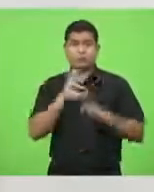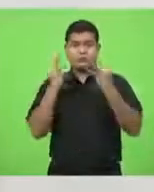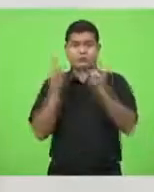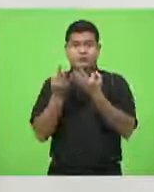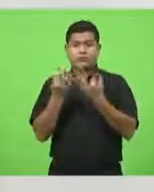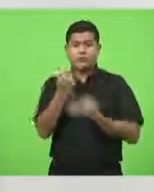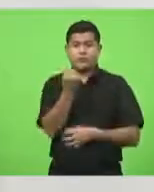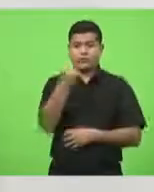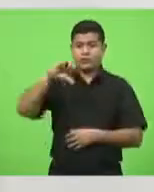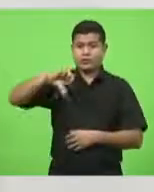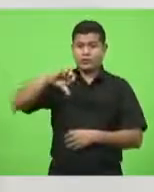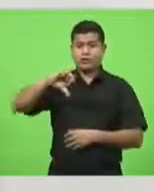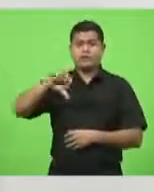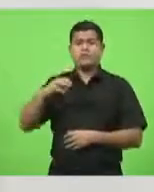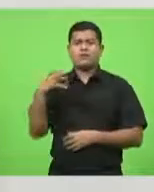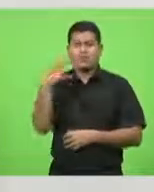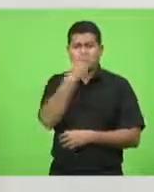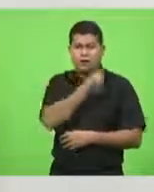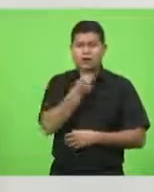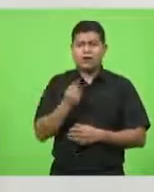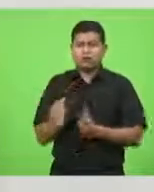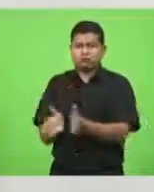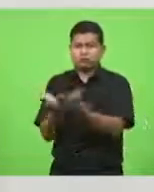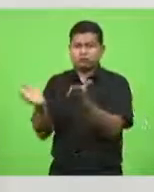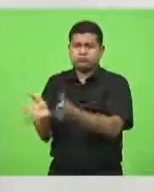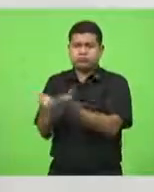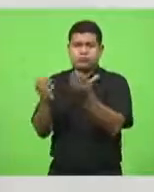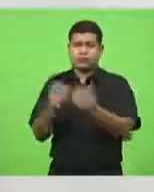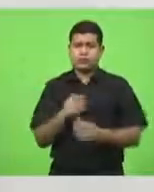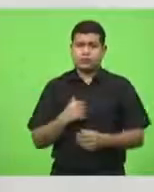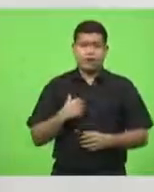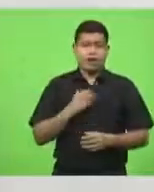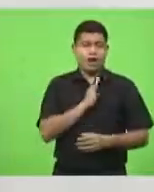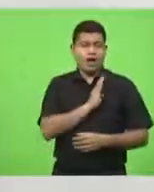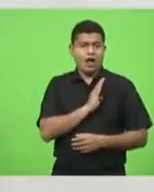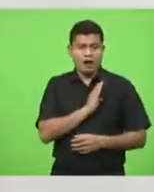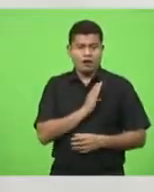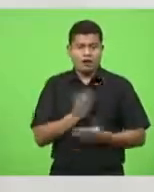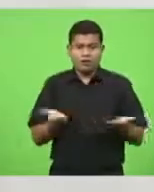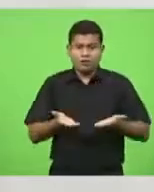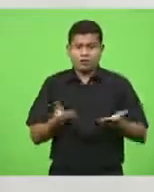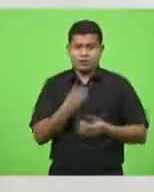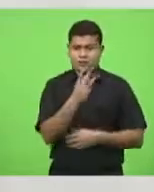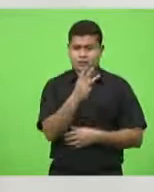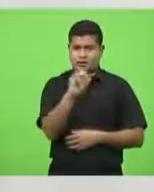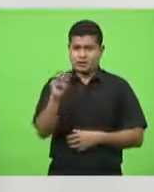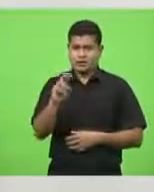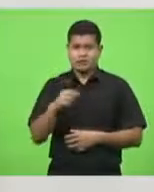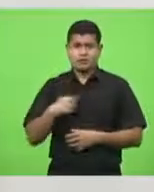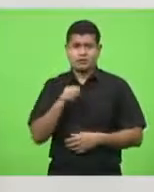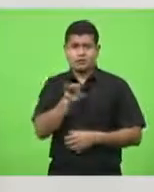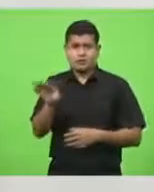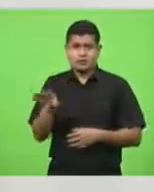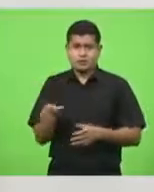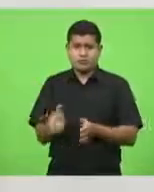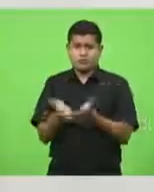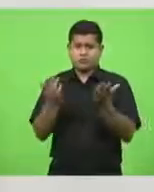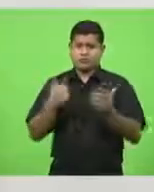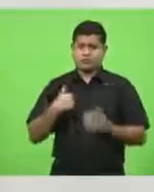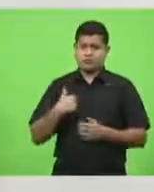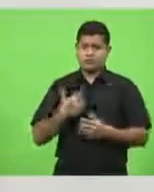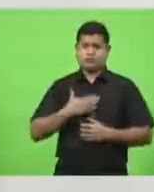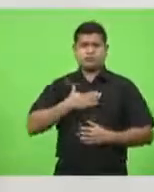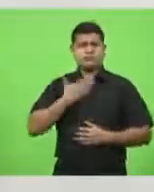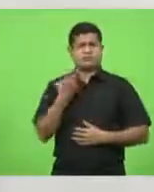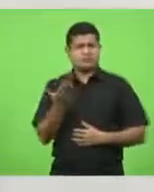PT, ele salvava os pobres, mas um auxílio de R$ 300 não vai ajudar em nada, só vai causar miséria. Isso me espanta. E dizer